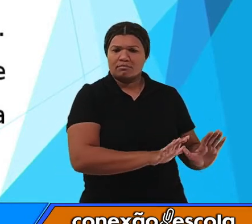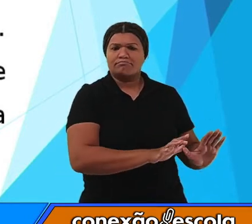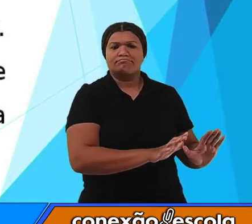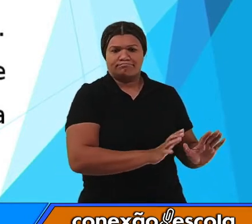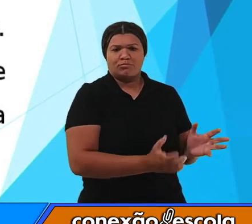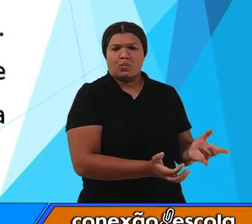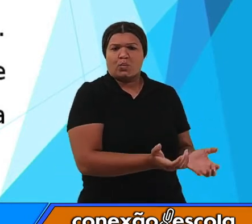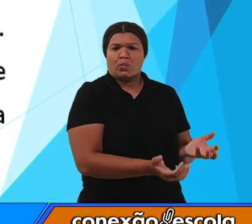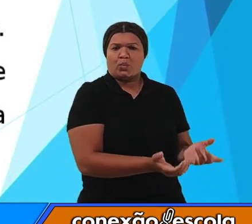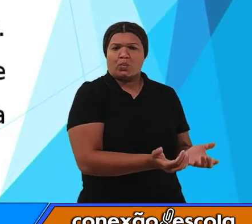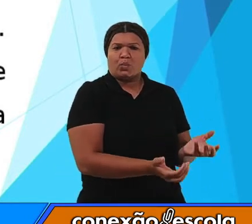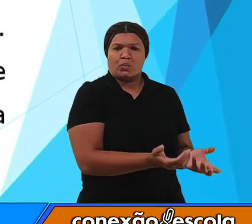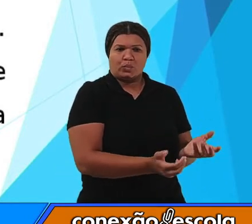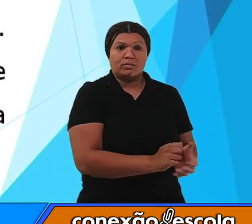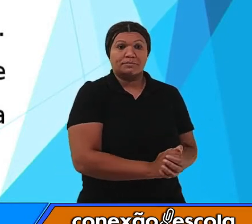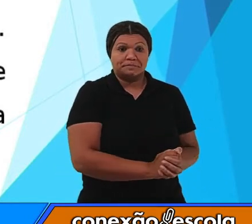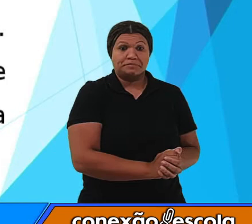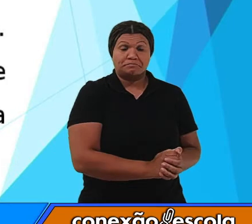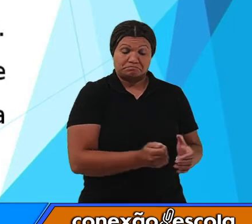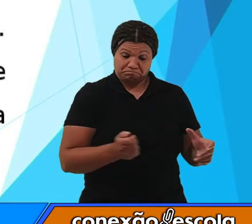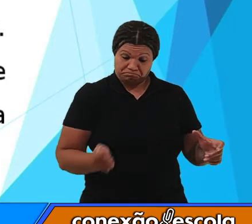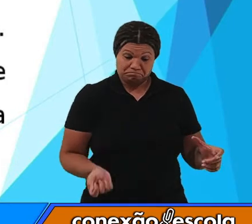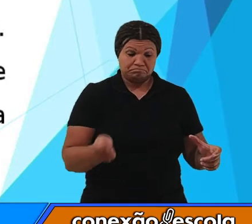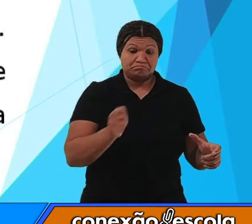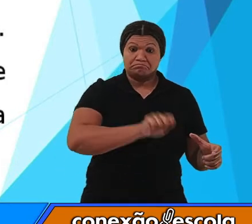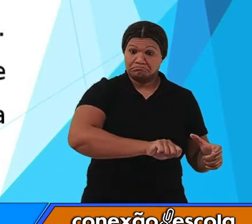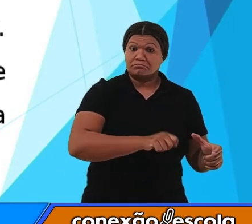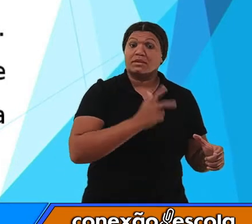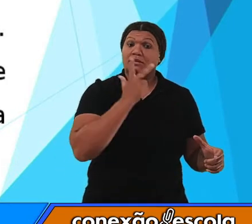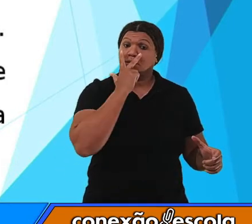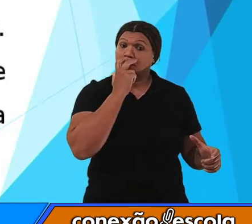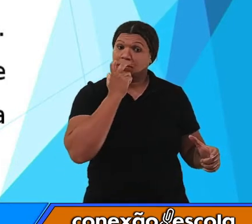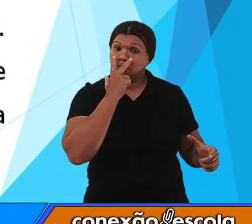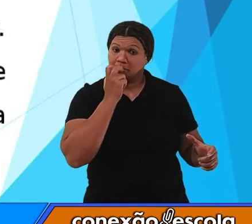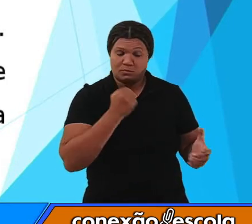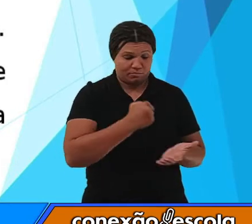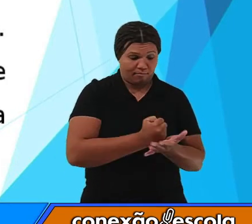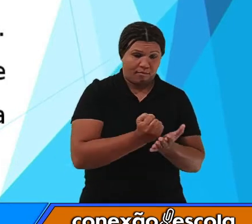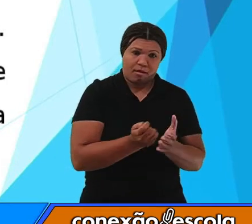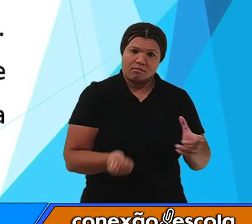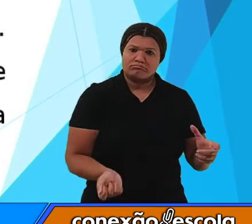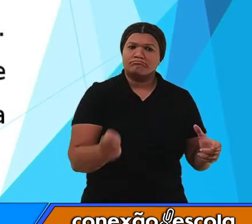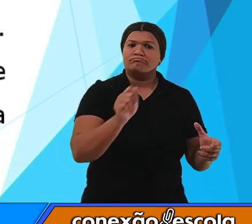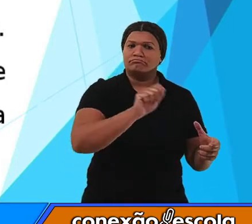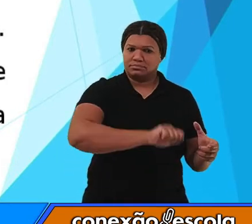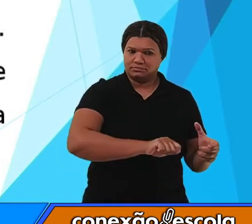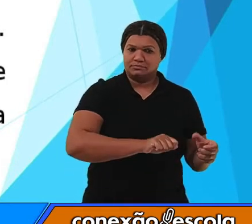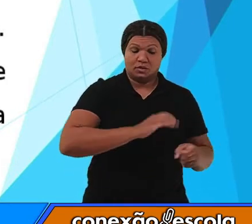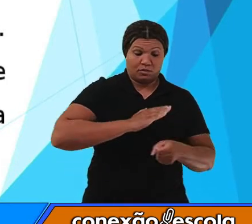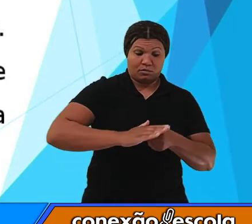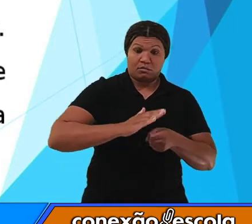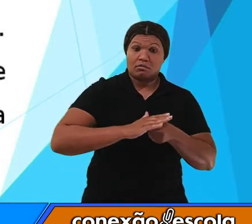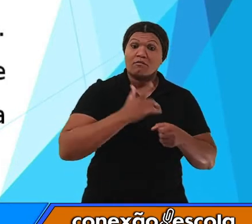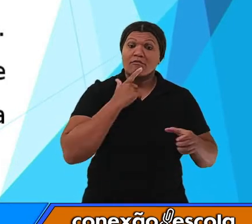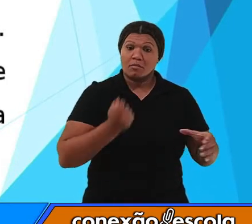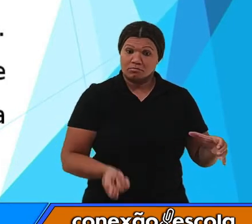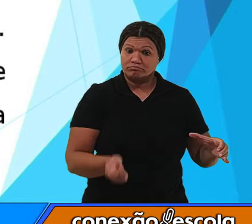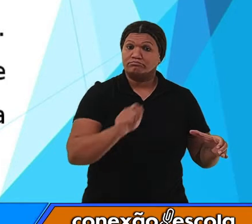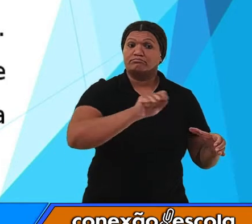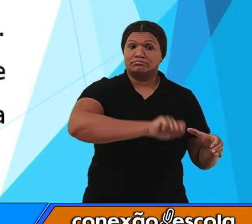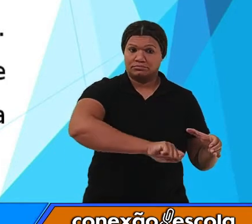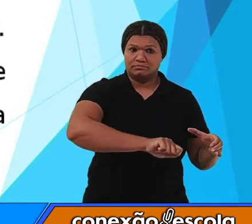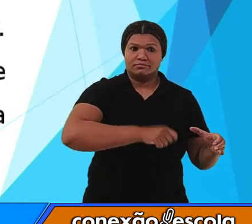um pouco. Acrescente a cebola, o alho, os tomates,